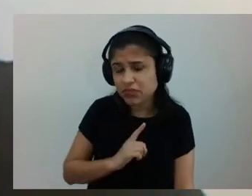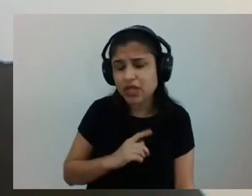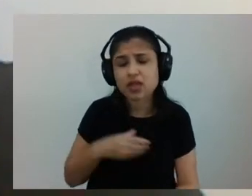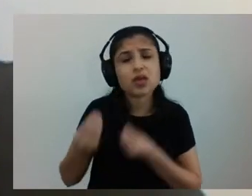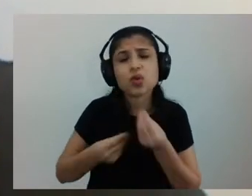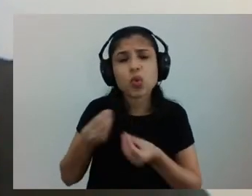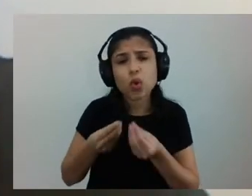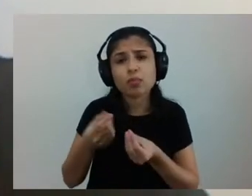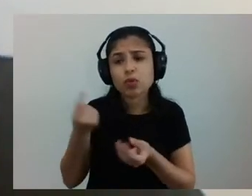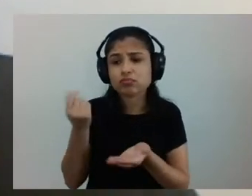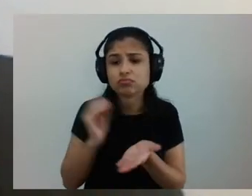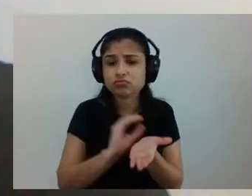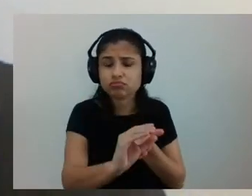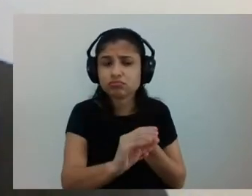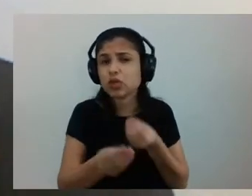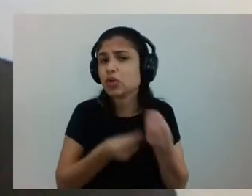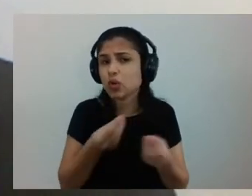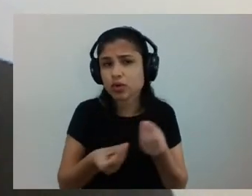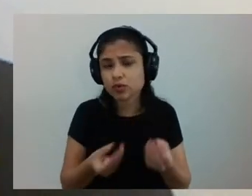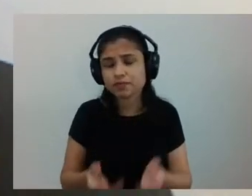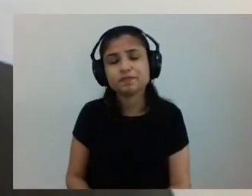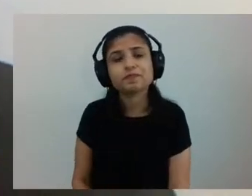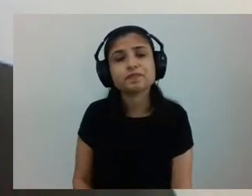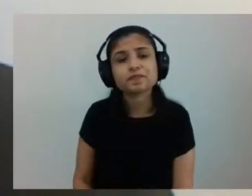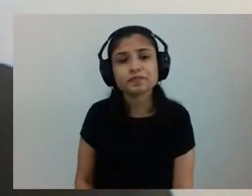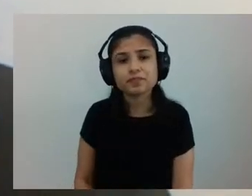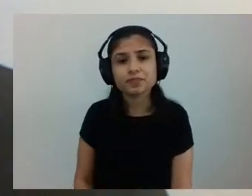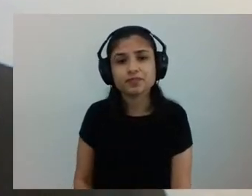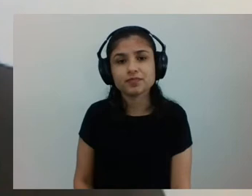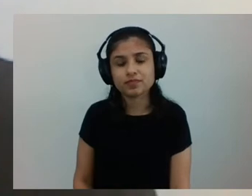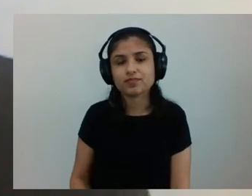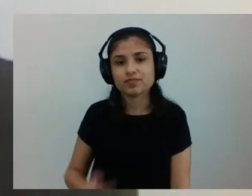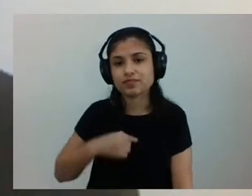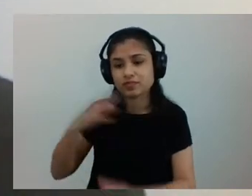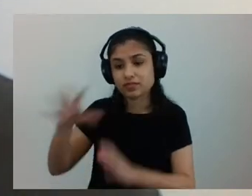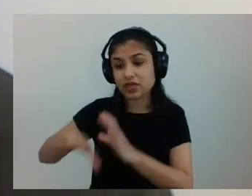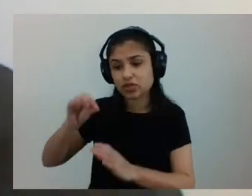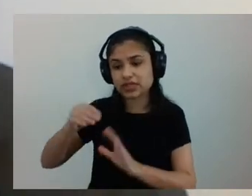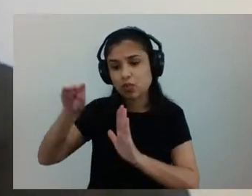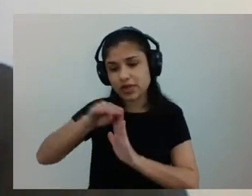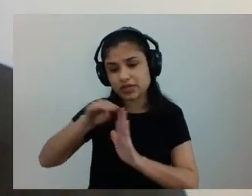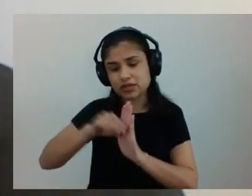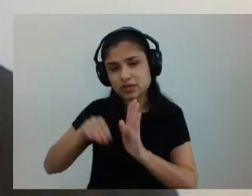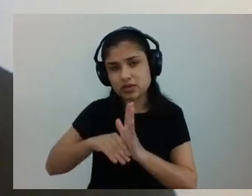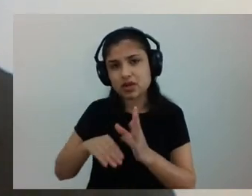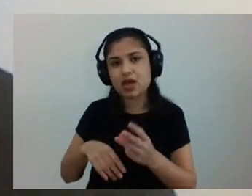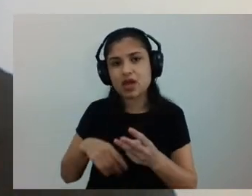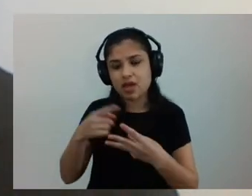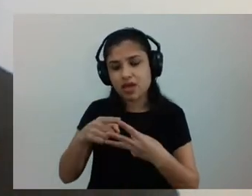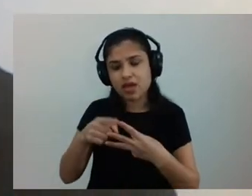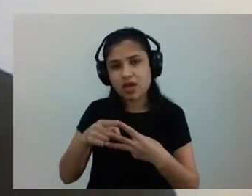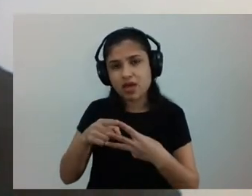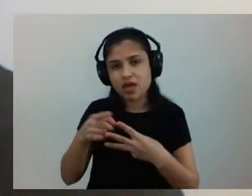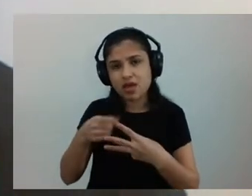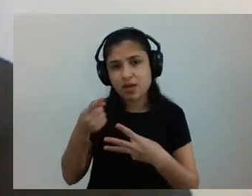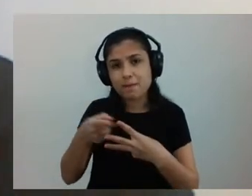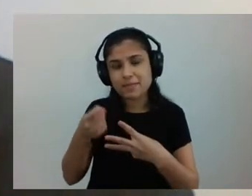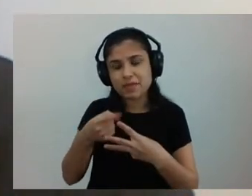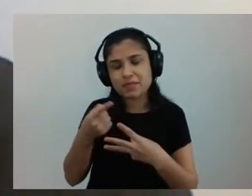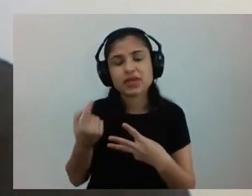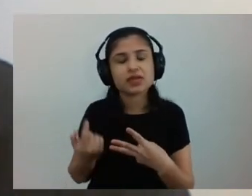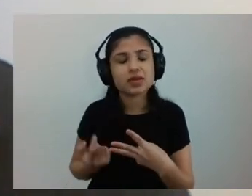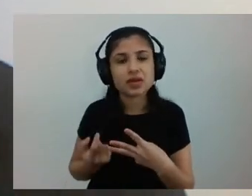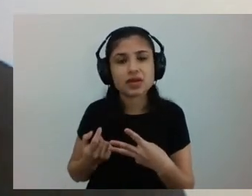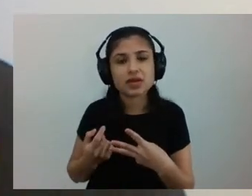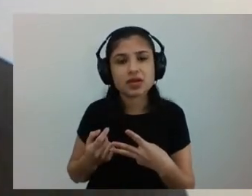subsídio? De acordo com a nossa sequência aqui do sorteio, a primeira candidatura a responder essa pergunta é